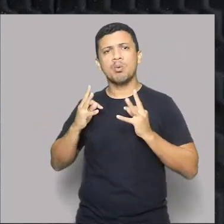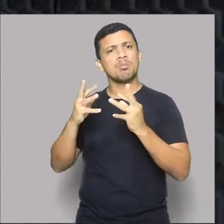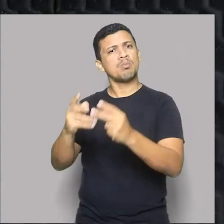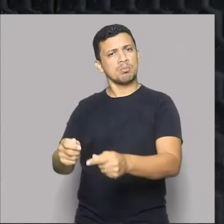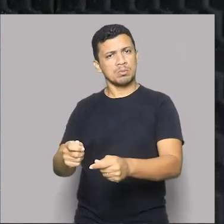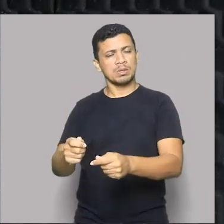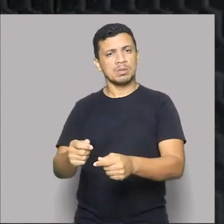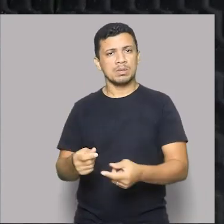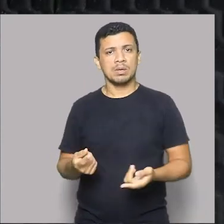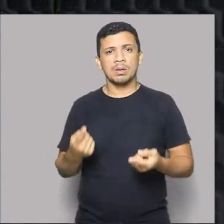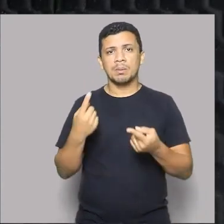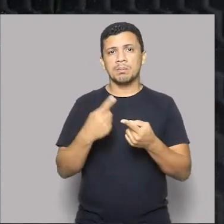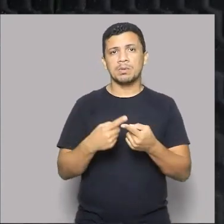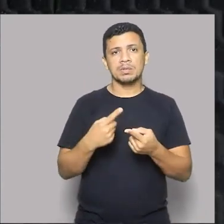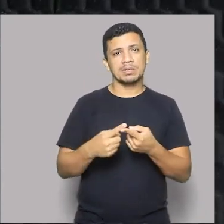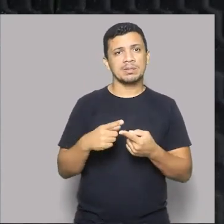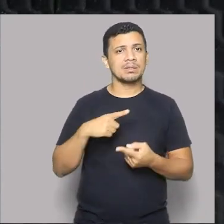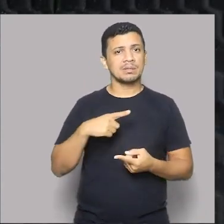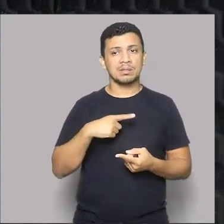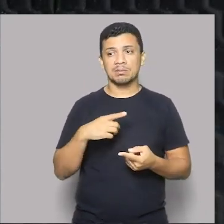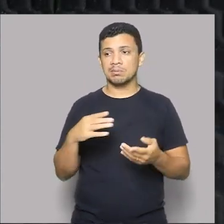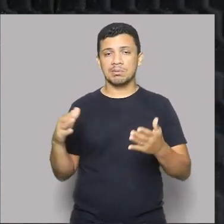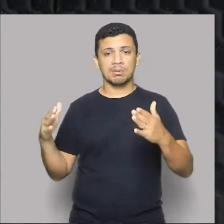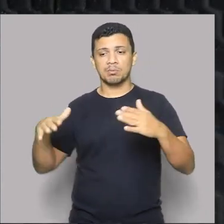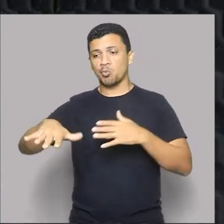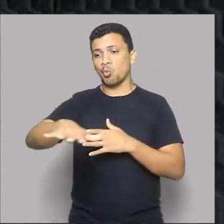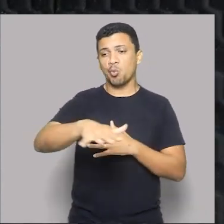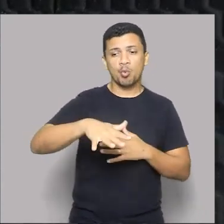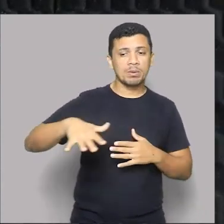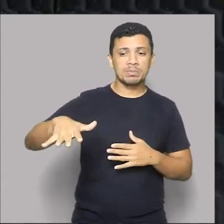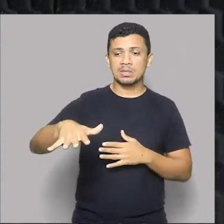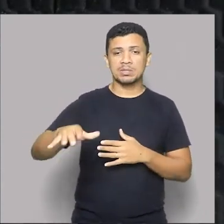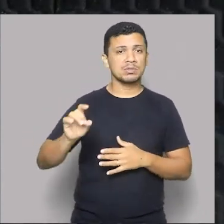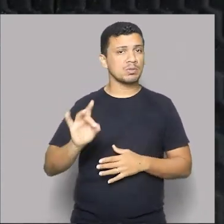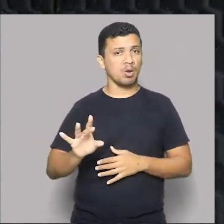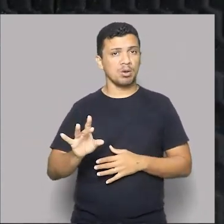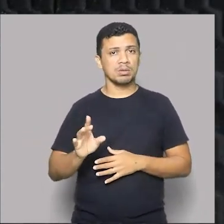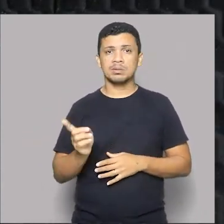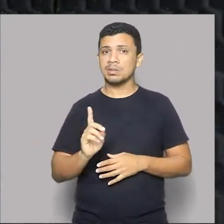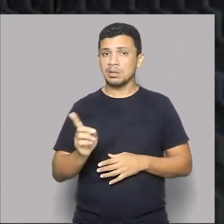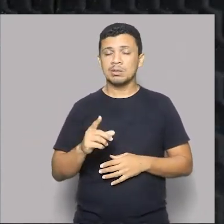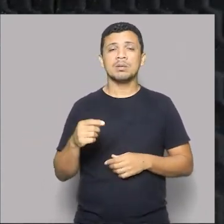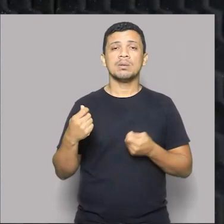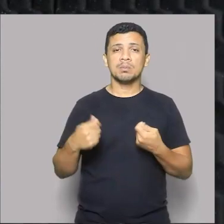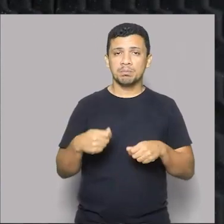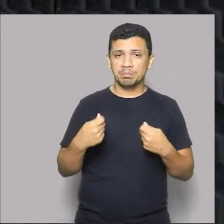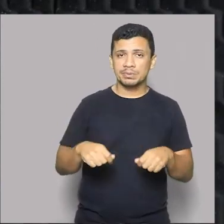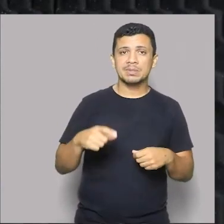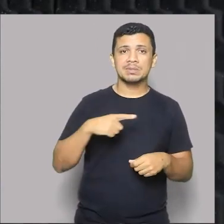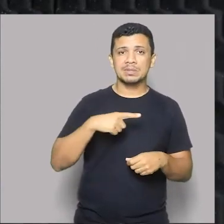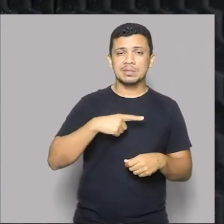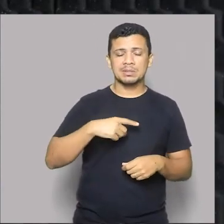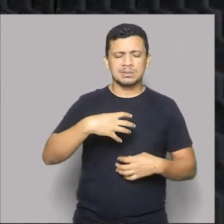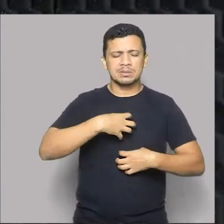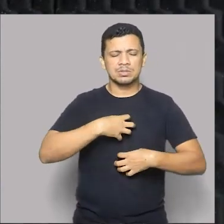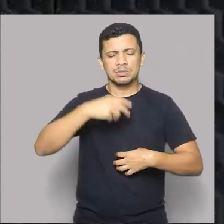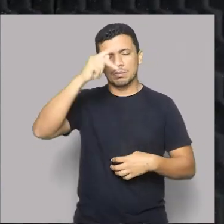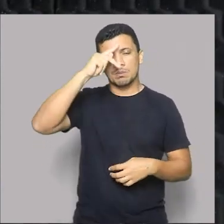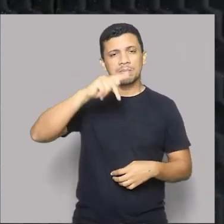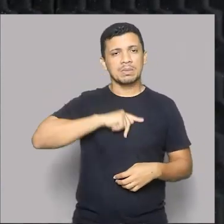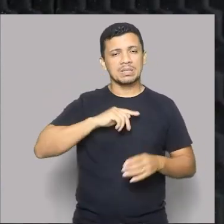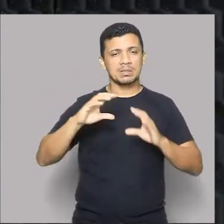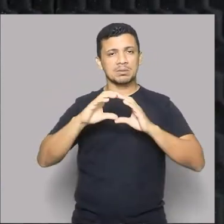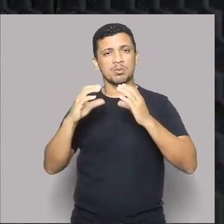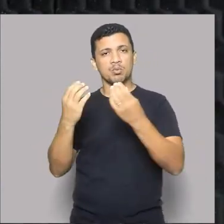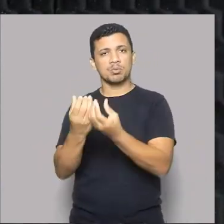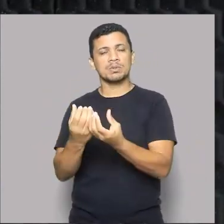Afinal, não é só ter um ambiente, uma área territorial para chamar de sua, mas esse indivíduo precisa se sentir pertencente a uma comunidade.